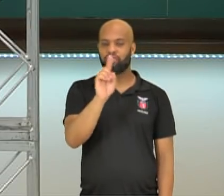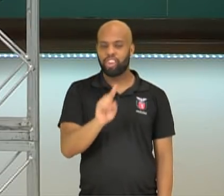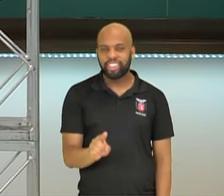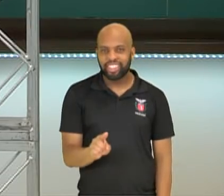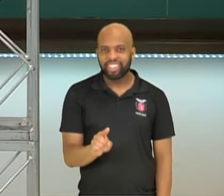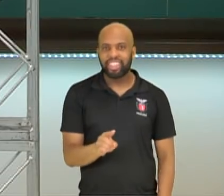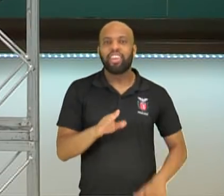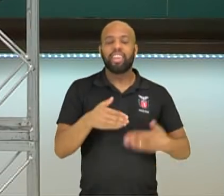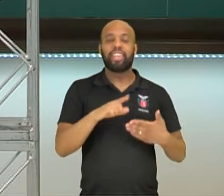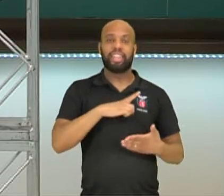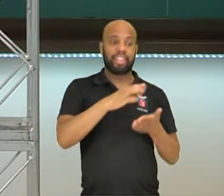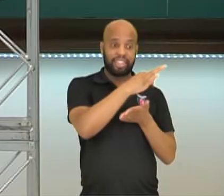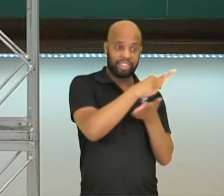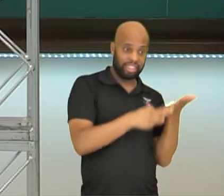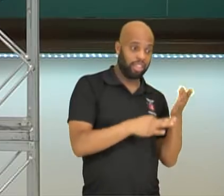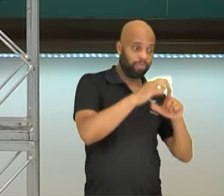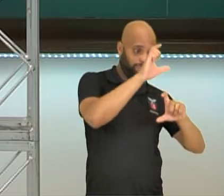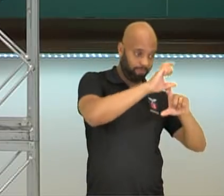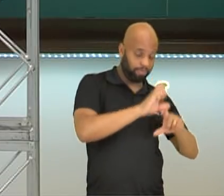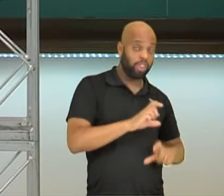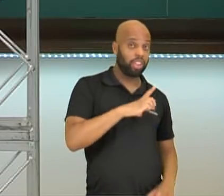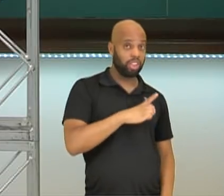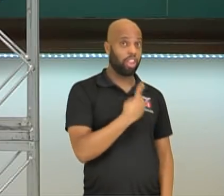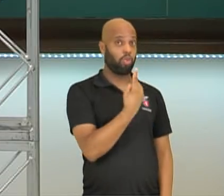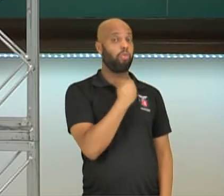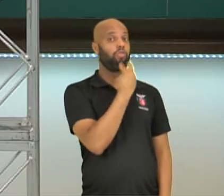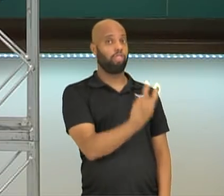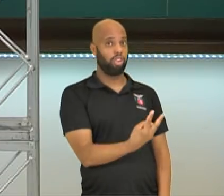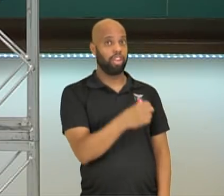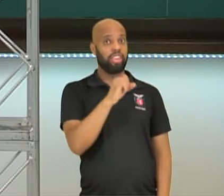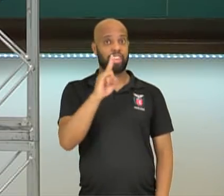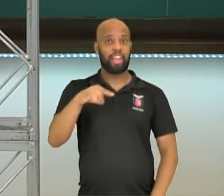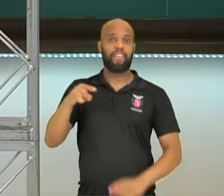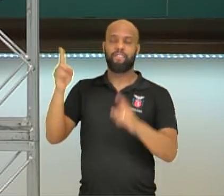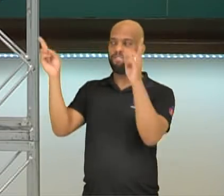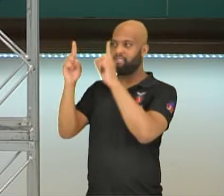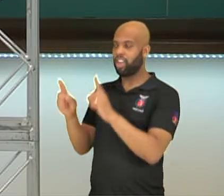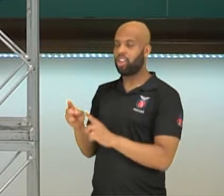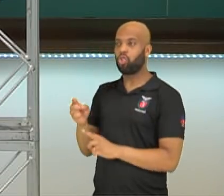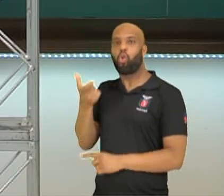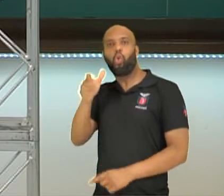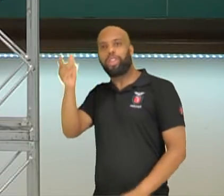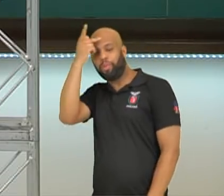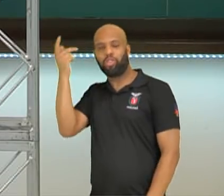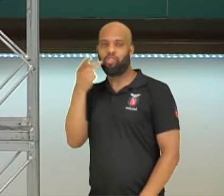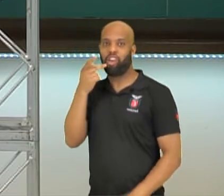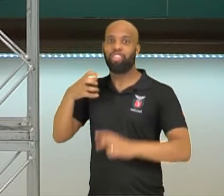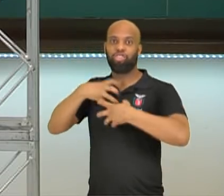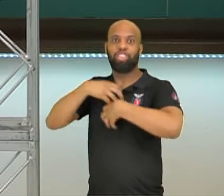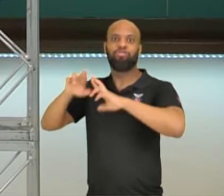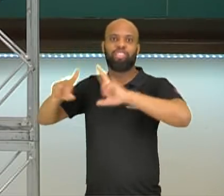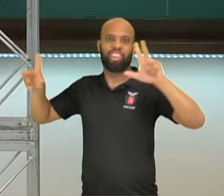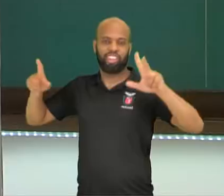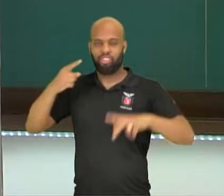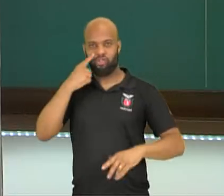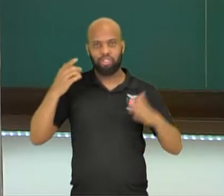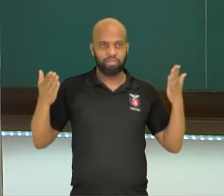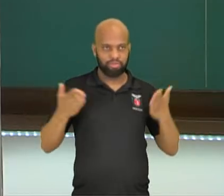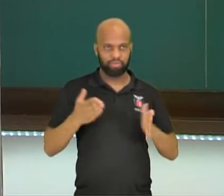Texto em prosa tem uma voz. Texto em verso tem outra voz. Como assim? Vamos ver